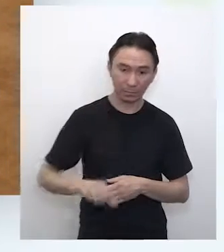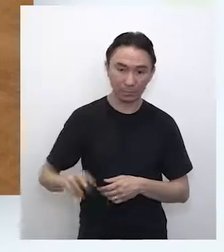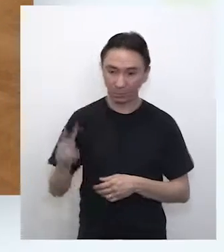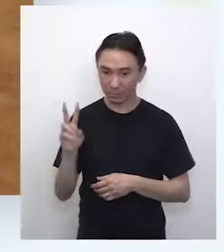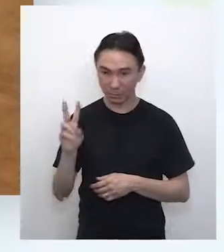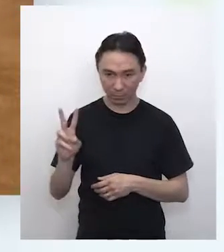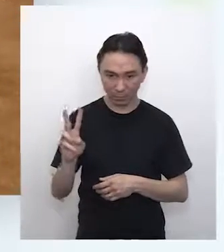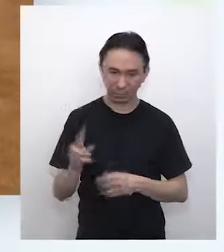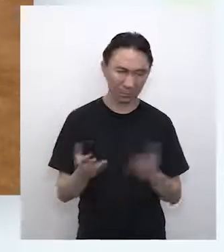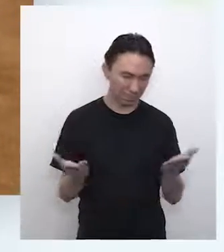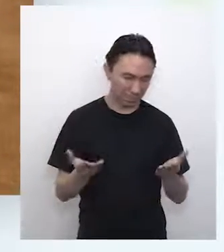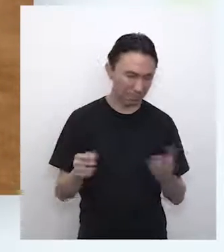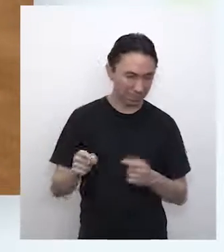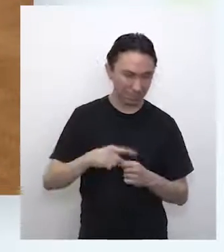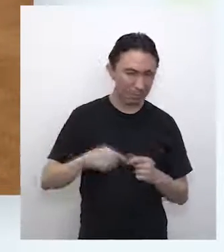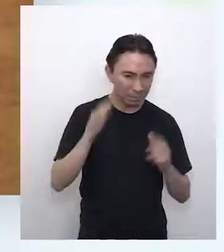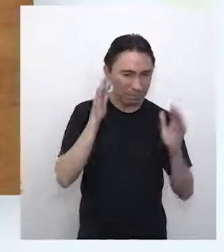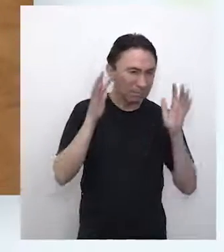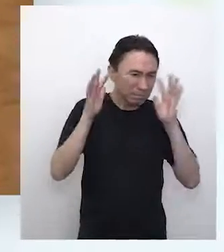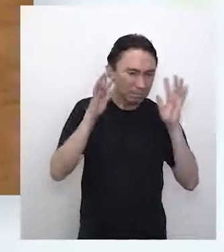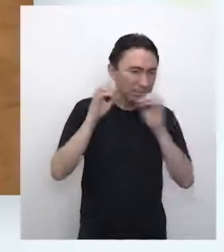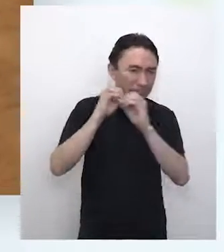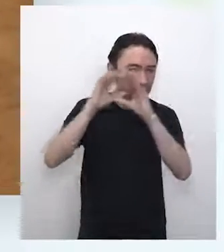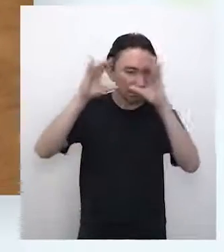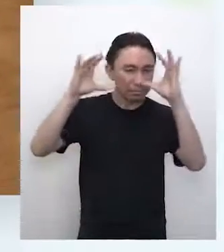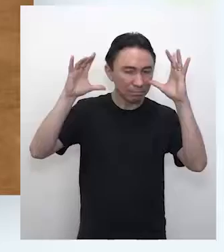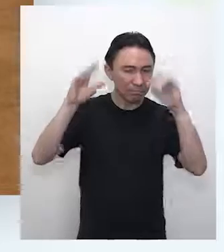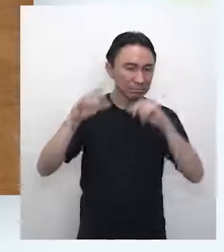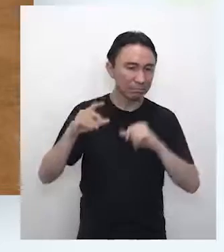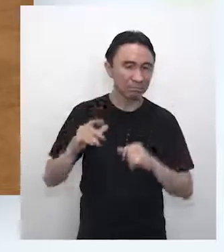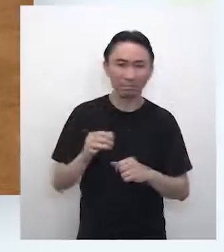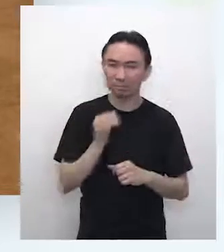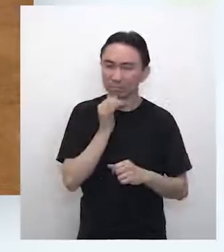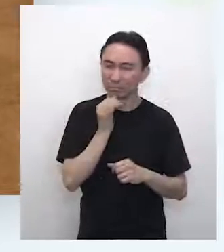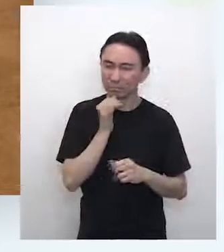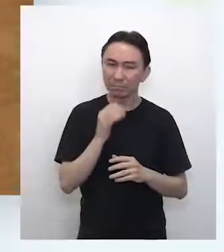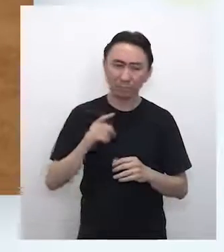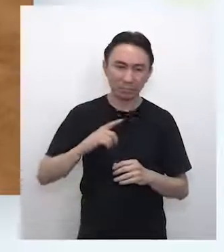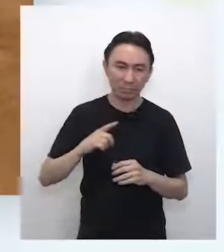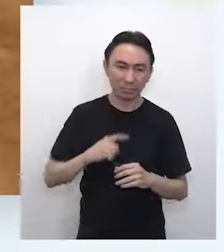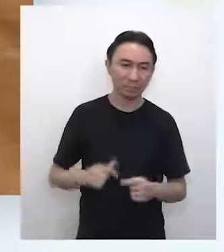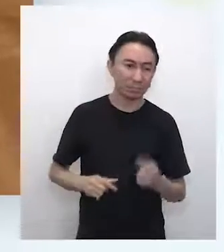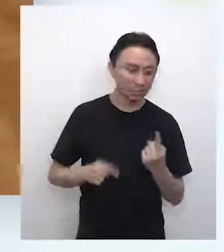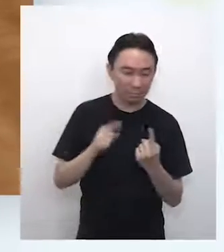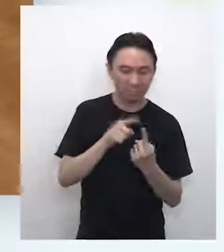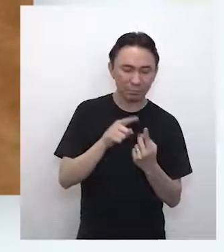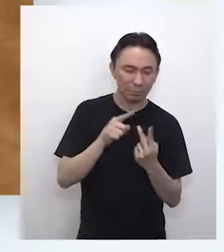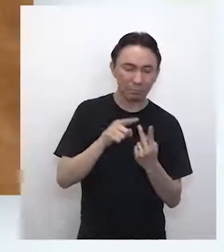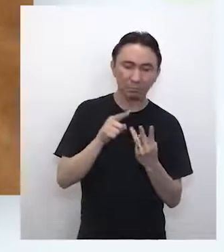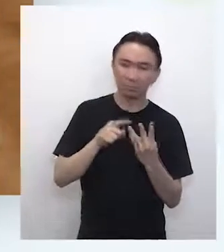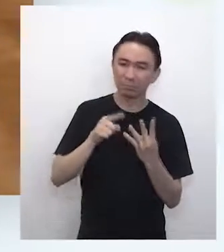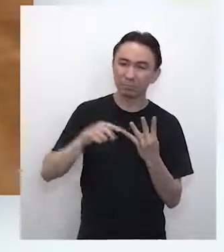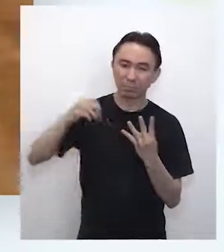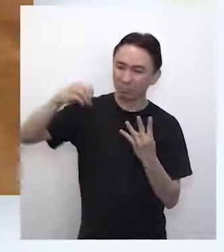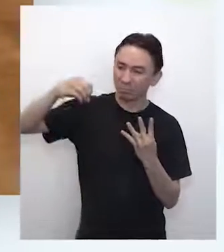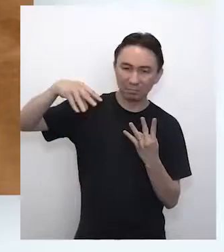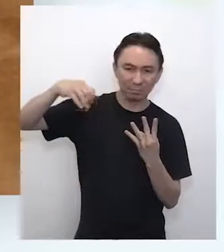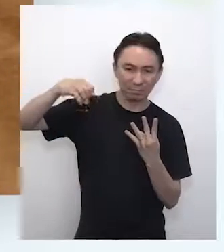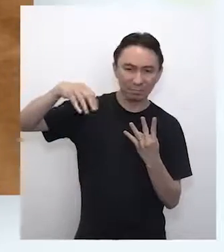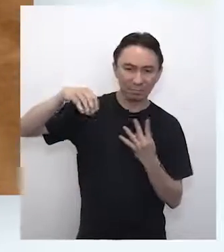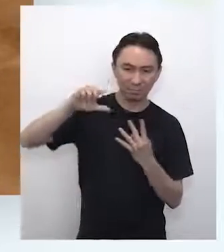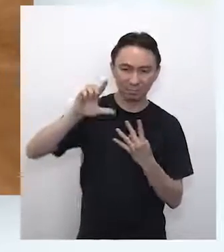formos imaginar com 4 LEDs, uma ligação